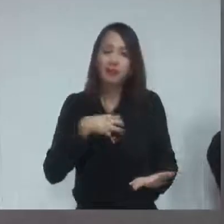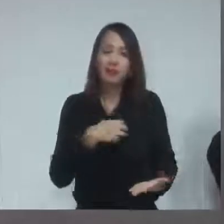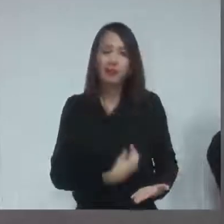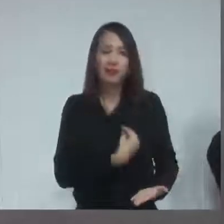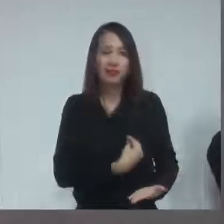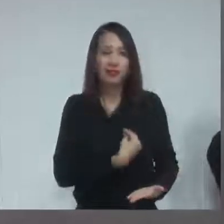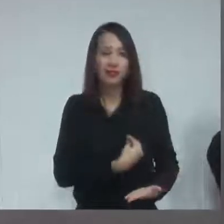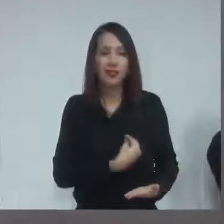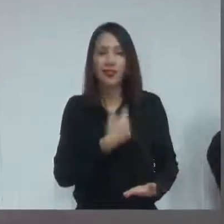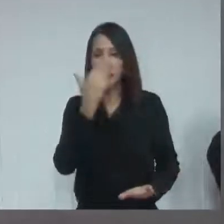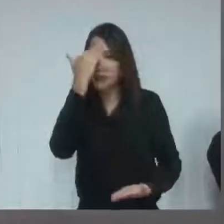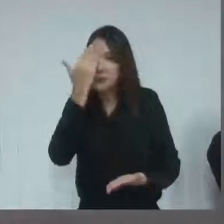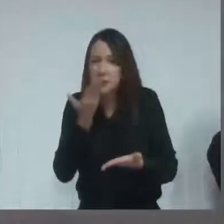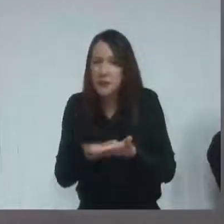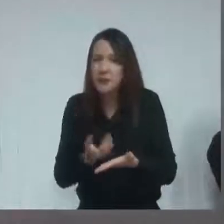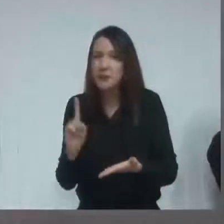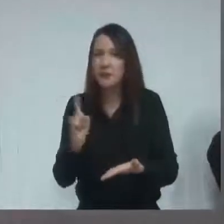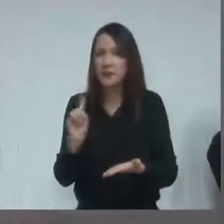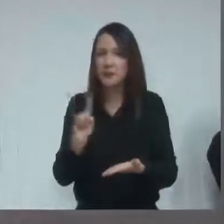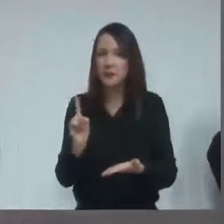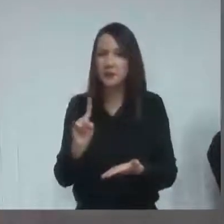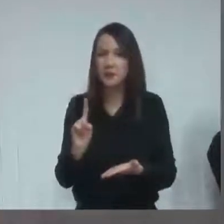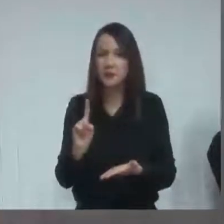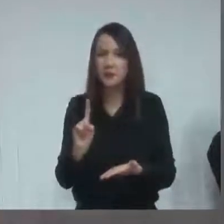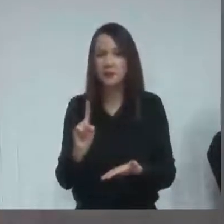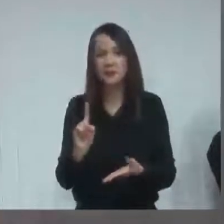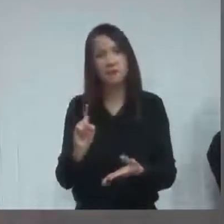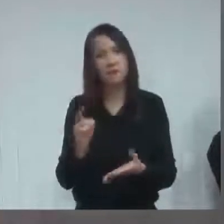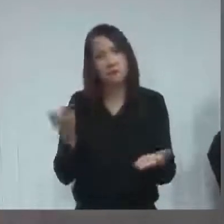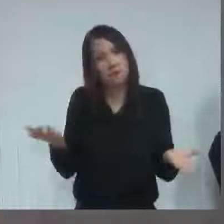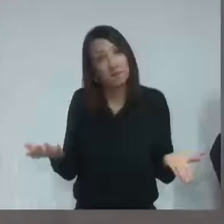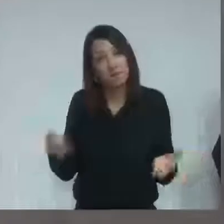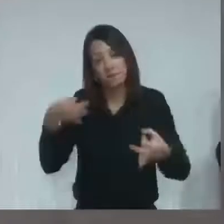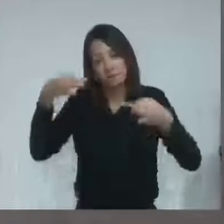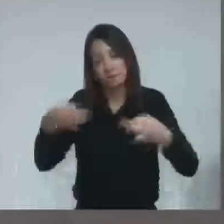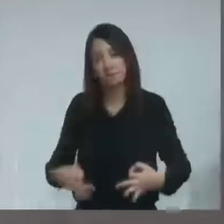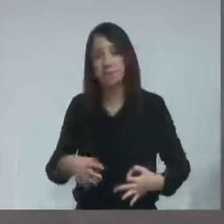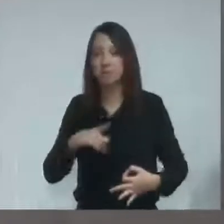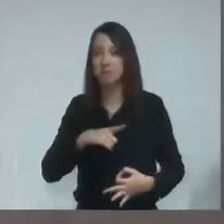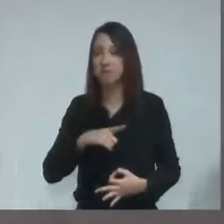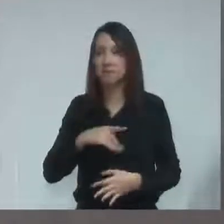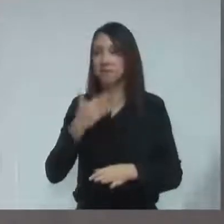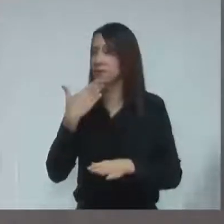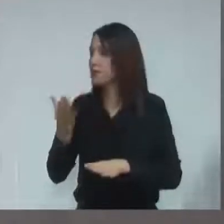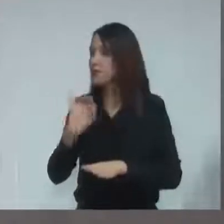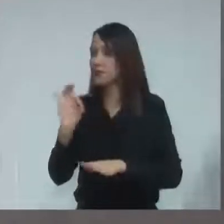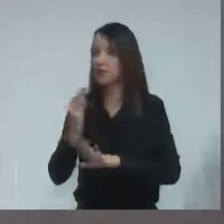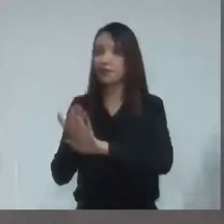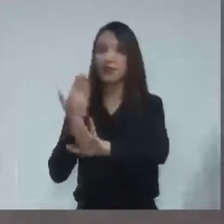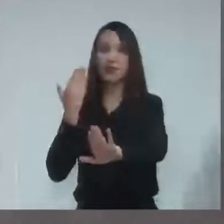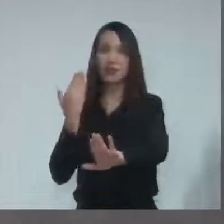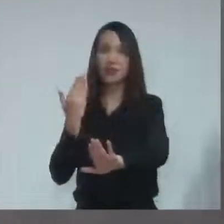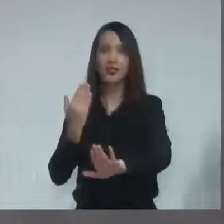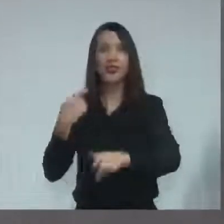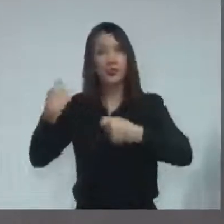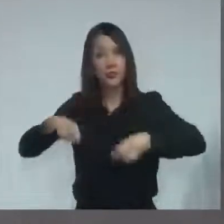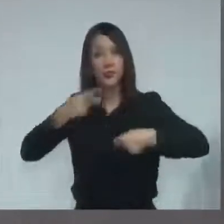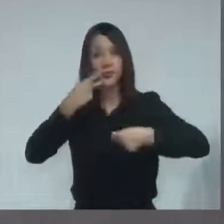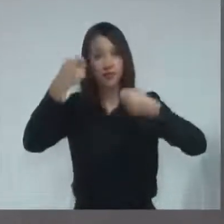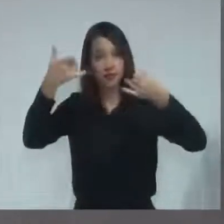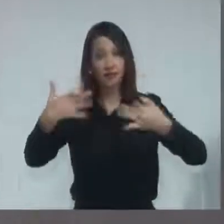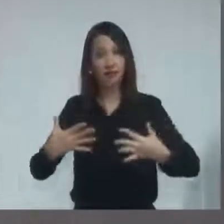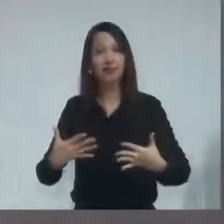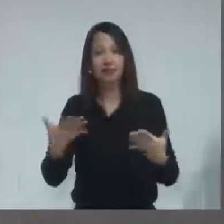eles acharem que não, por justiça, eles não devem pedir o afastamento do prefeito. Mas nós temos que falar as coisas como elas são,